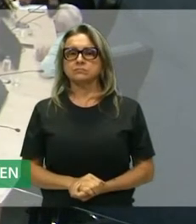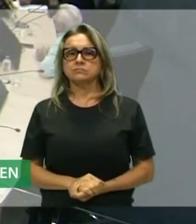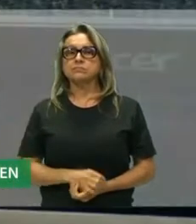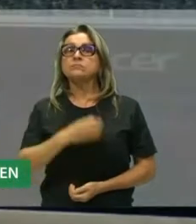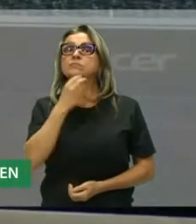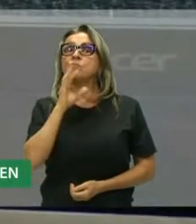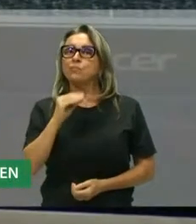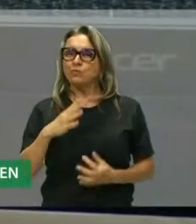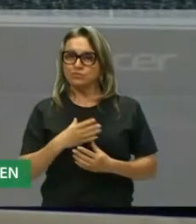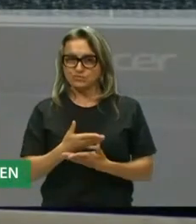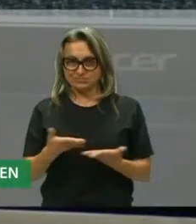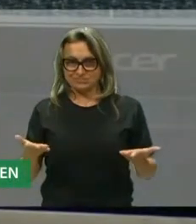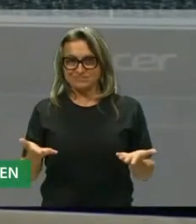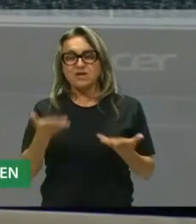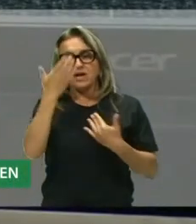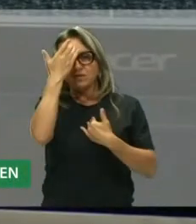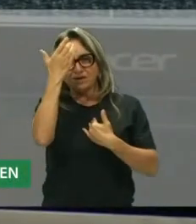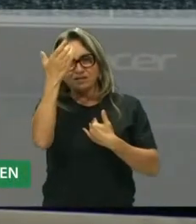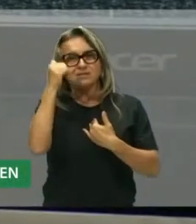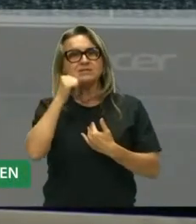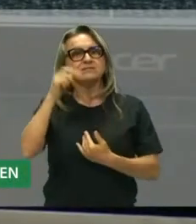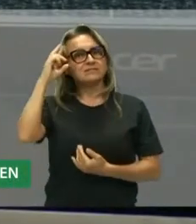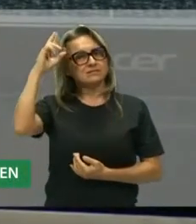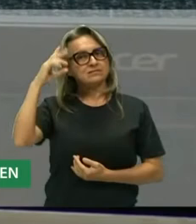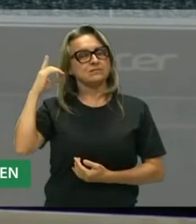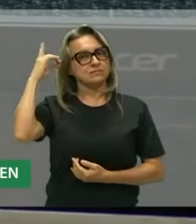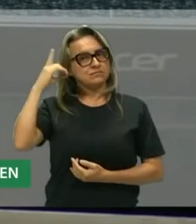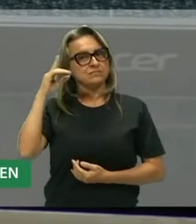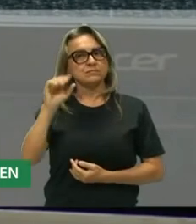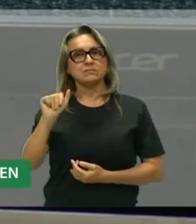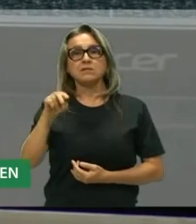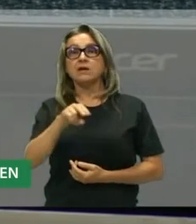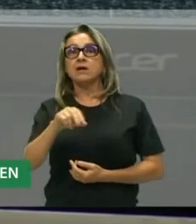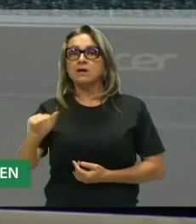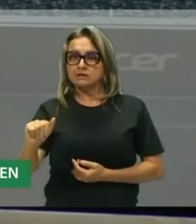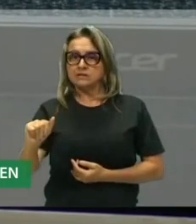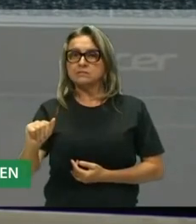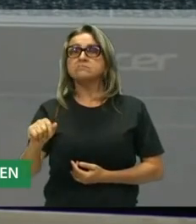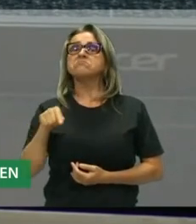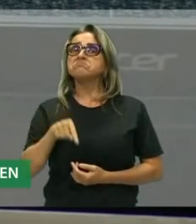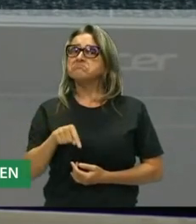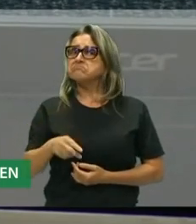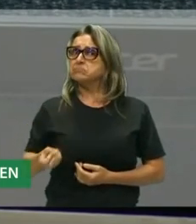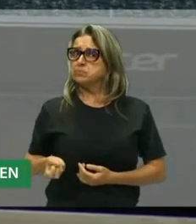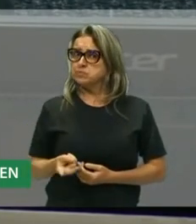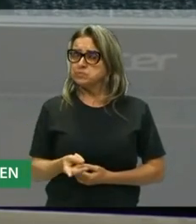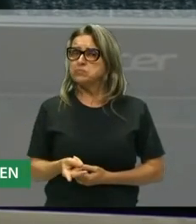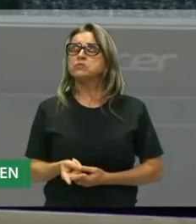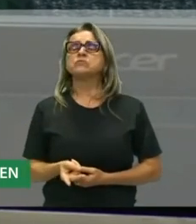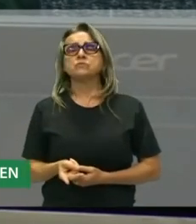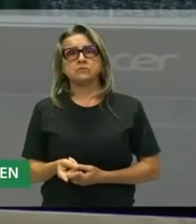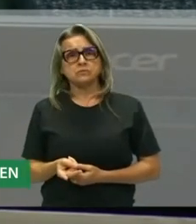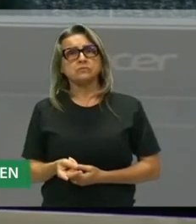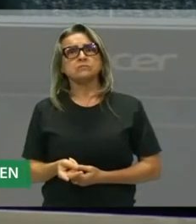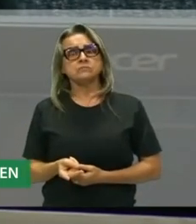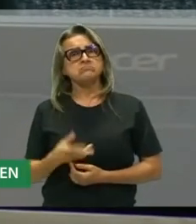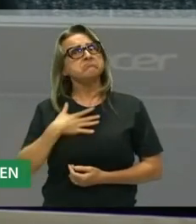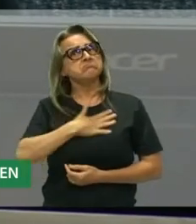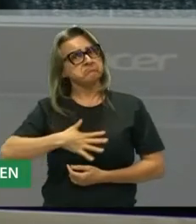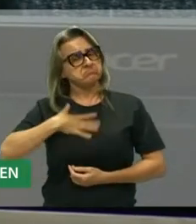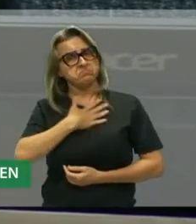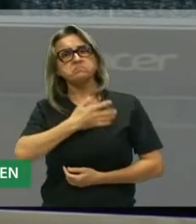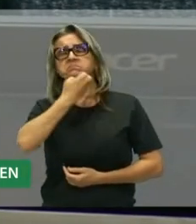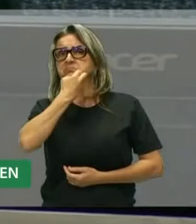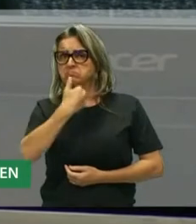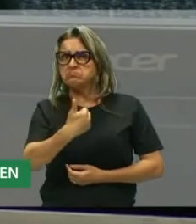Quero agradecer à senhora deputada Ana Campagnolo essa oportunidade que muito nos agrada e